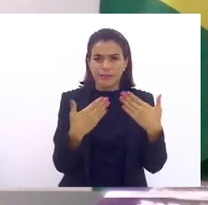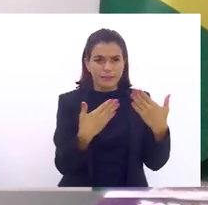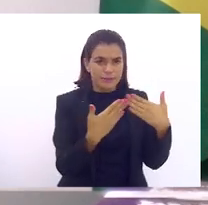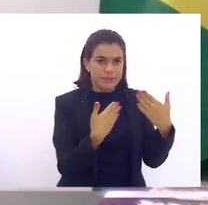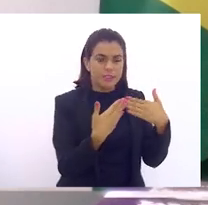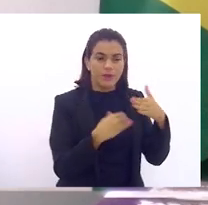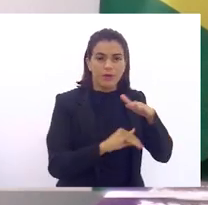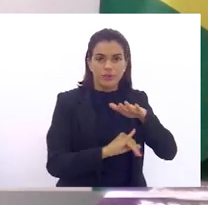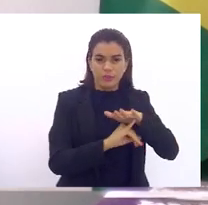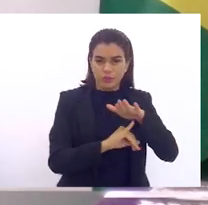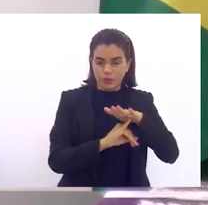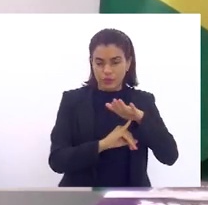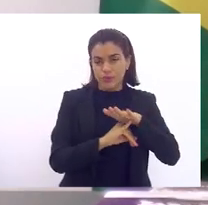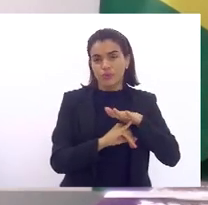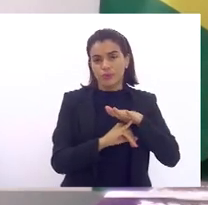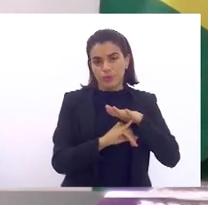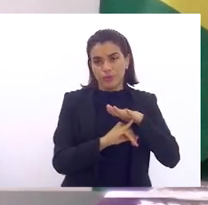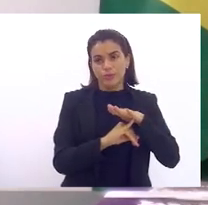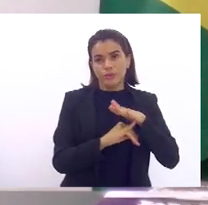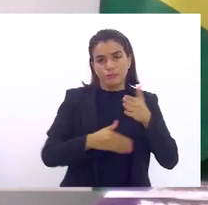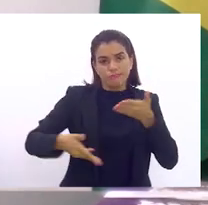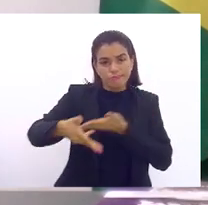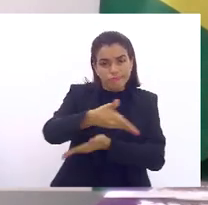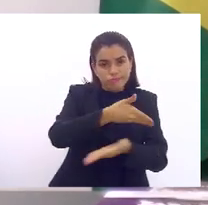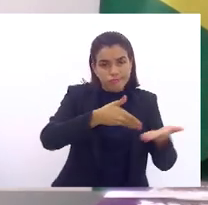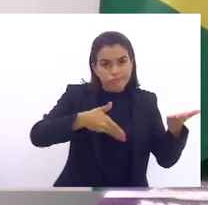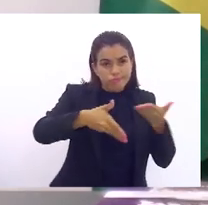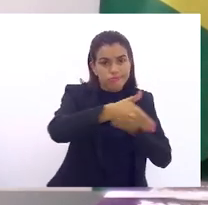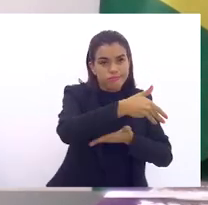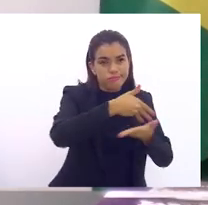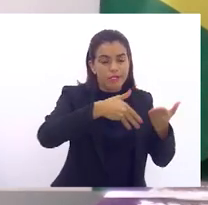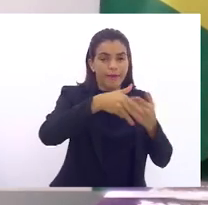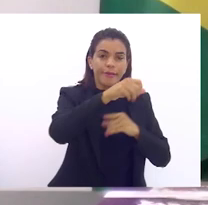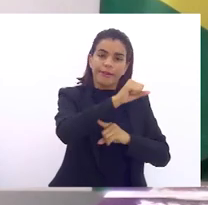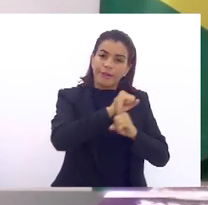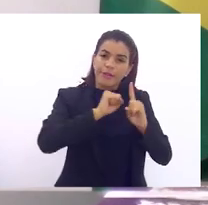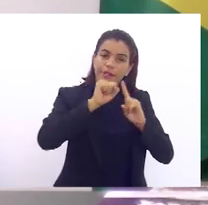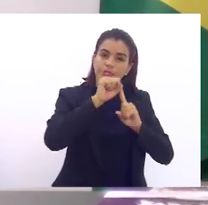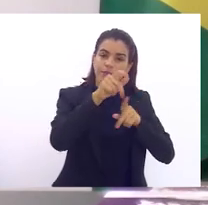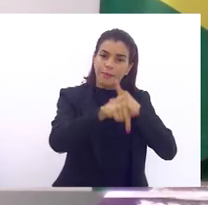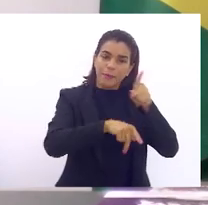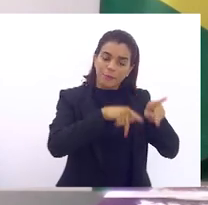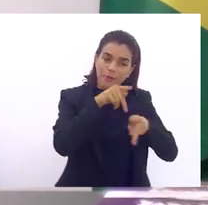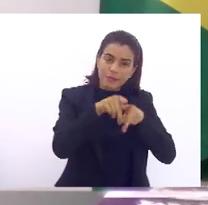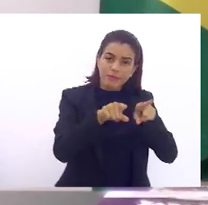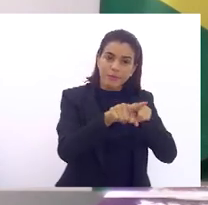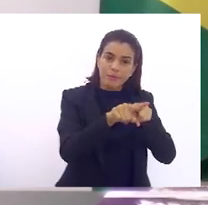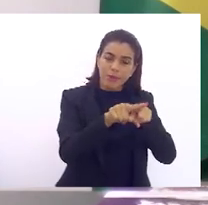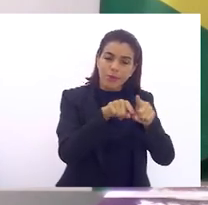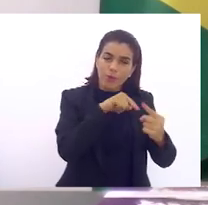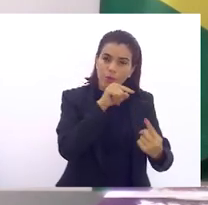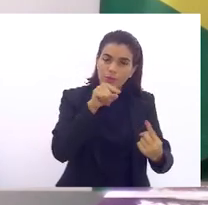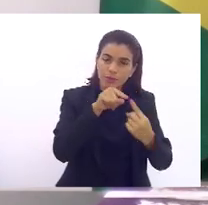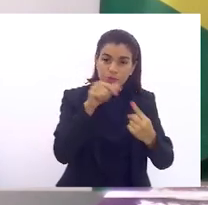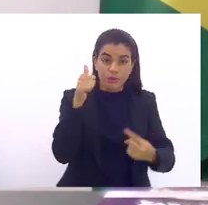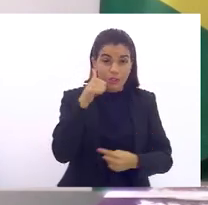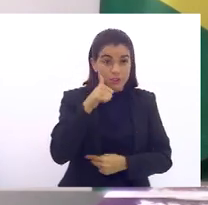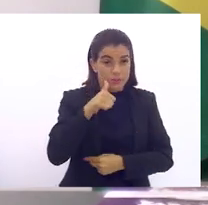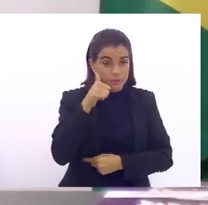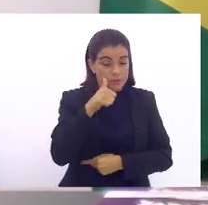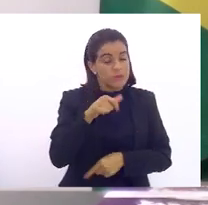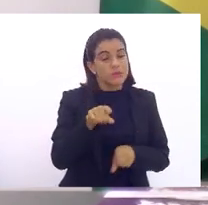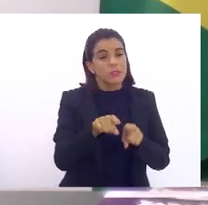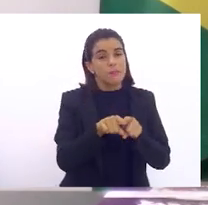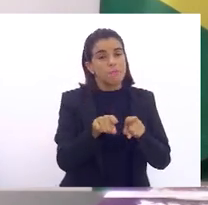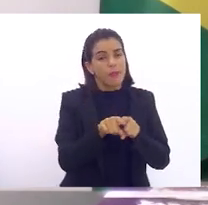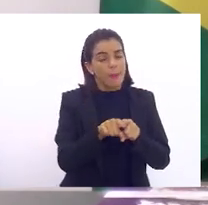instituições estatais também da sociedade Cil para que as mulheres entrem num processo realmente